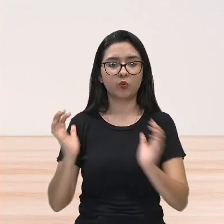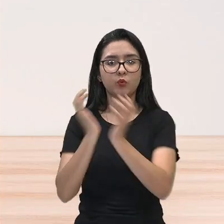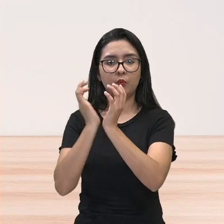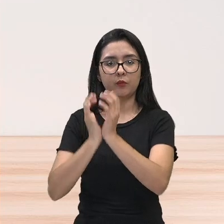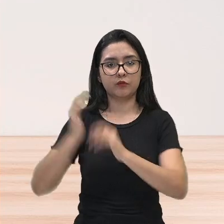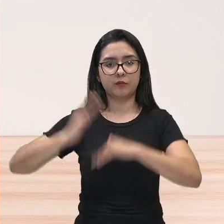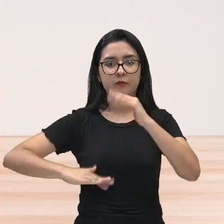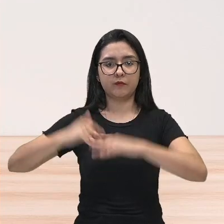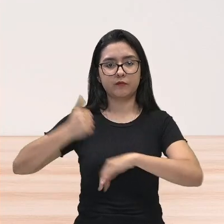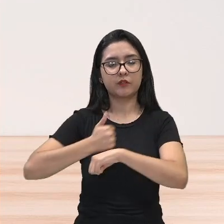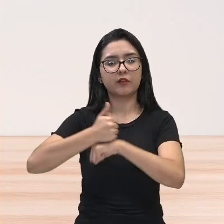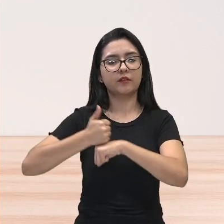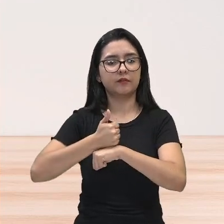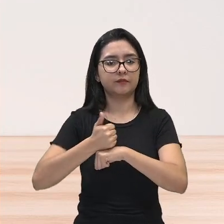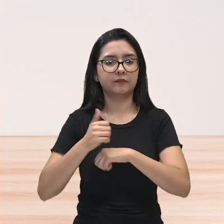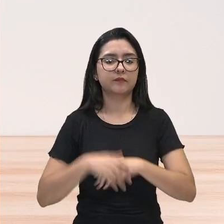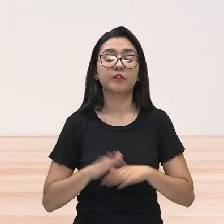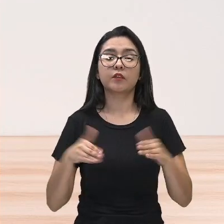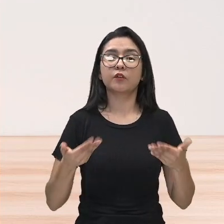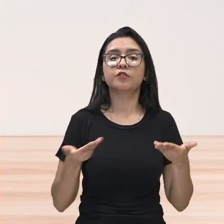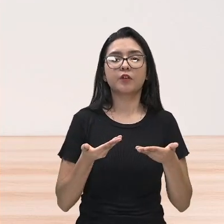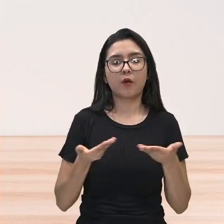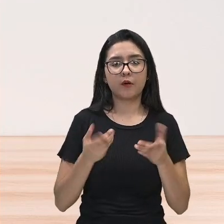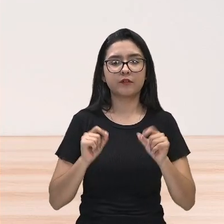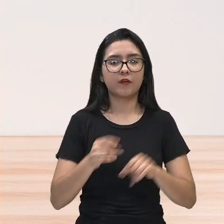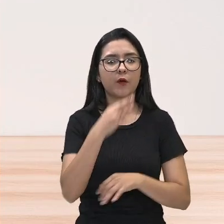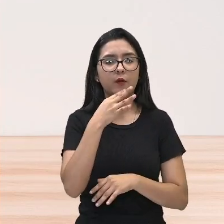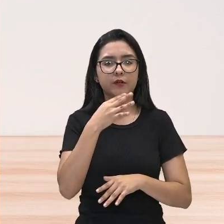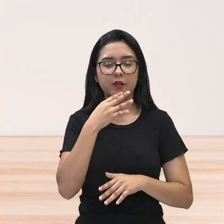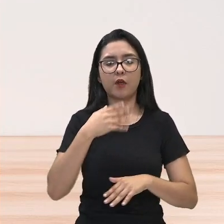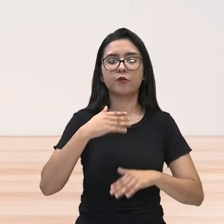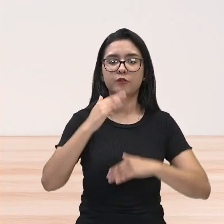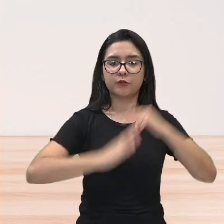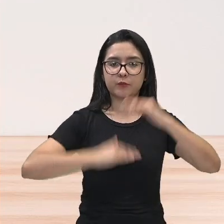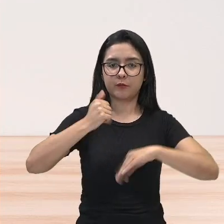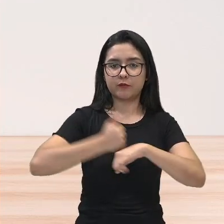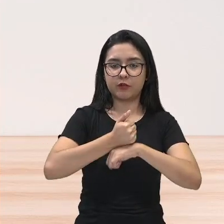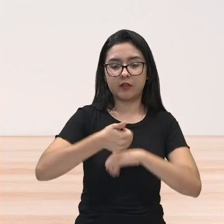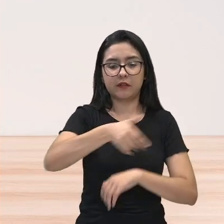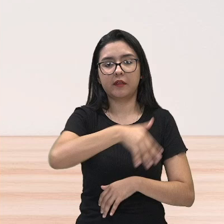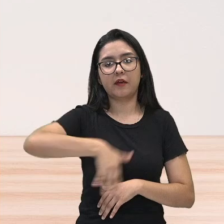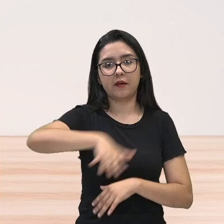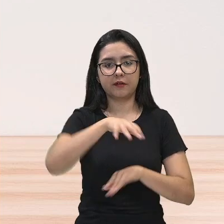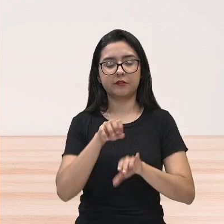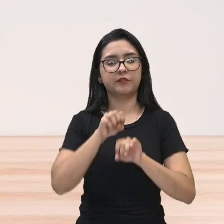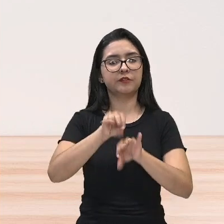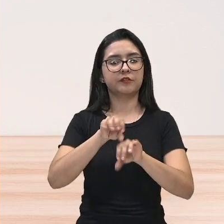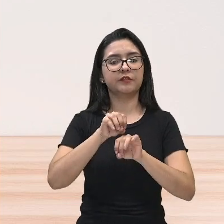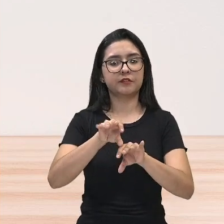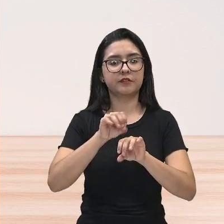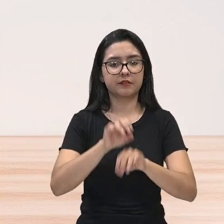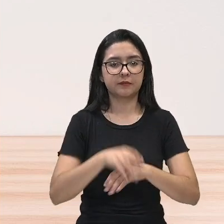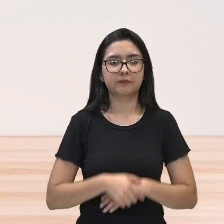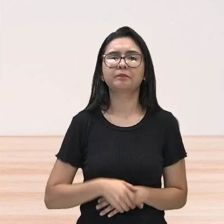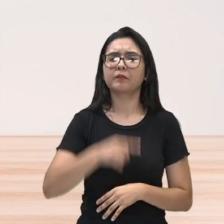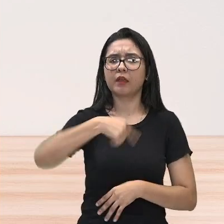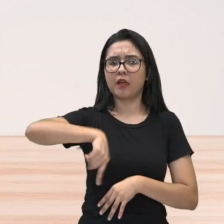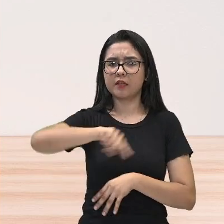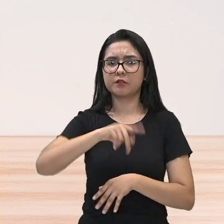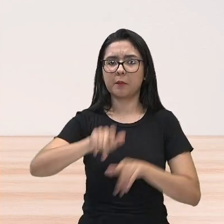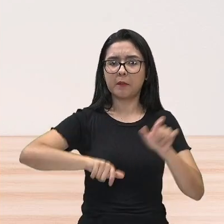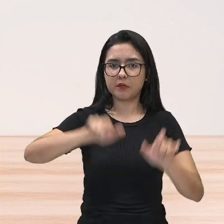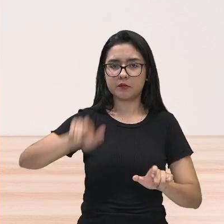profissões. Então, vamos a conhecer os profissionais da educação, as pessoas que fazem com que